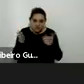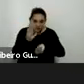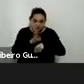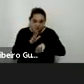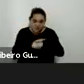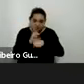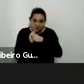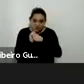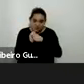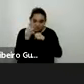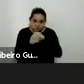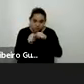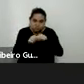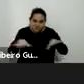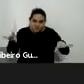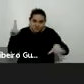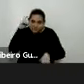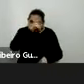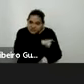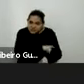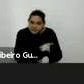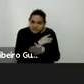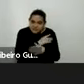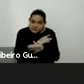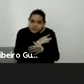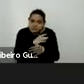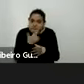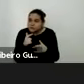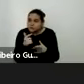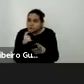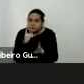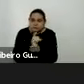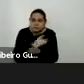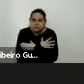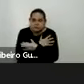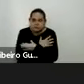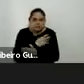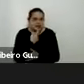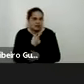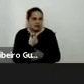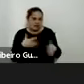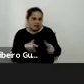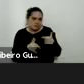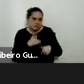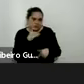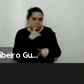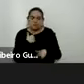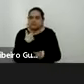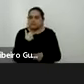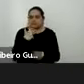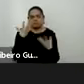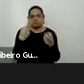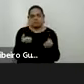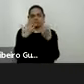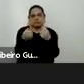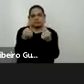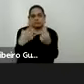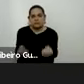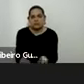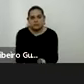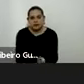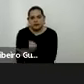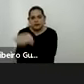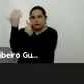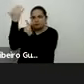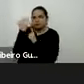emprego, dificilmente vai dizer para o patrão que não vai querer trabalhar o domingo. E vai acabar tendo que aceitar a imposição do patrão